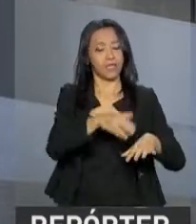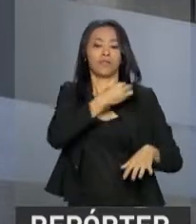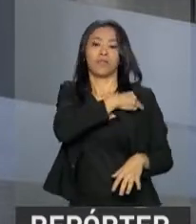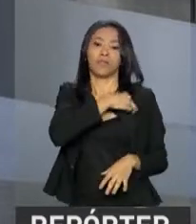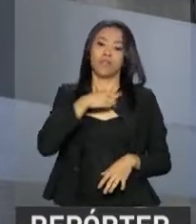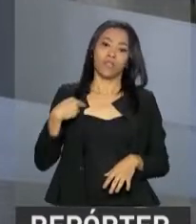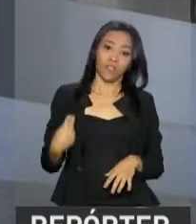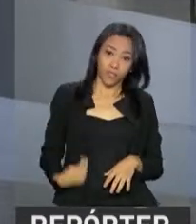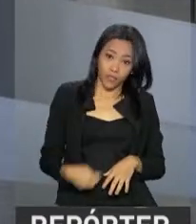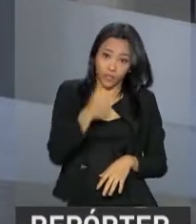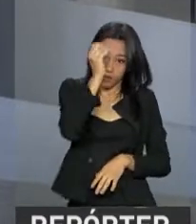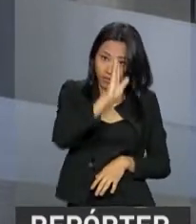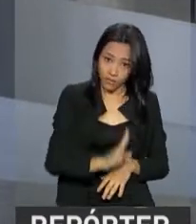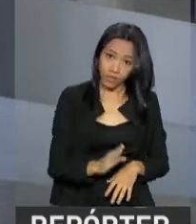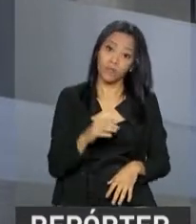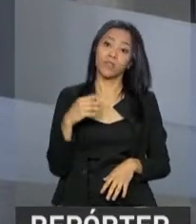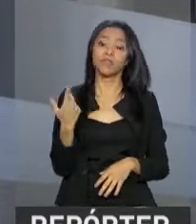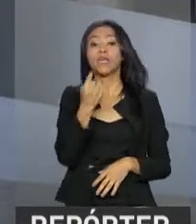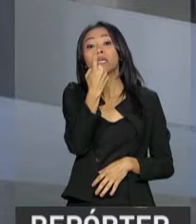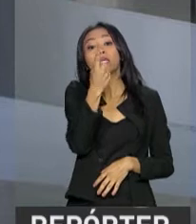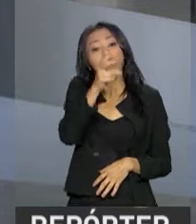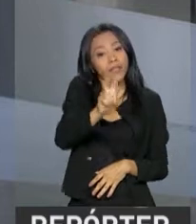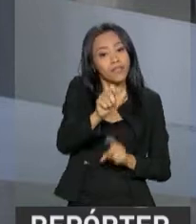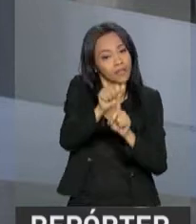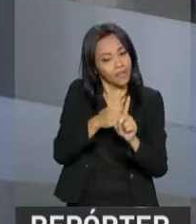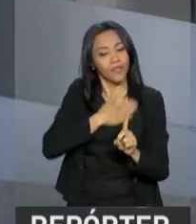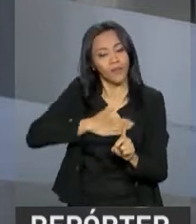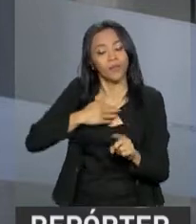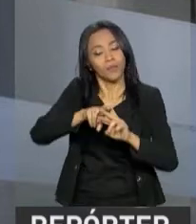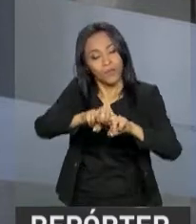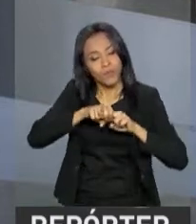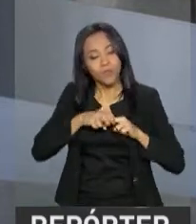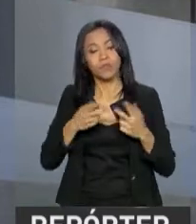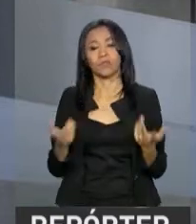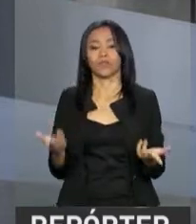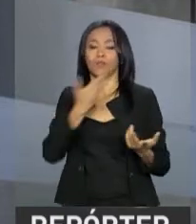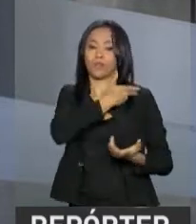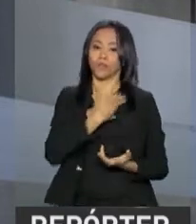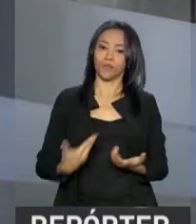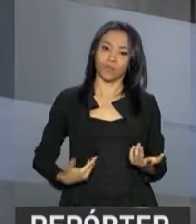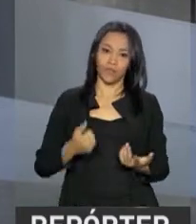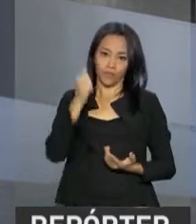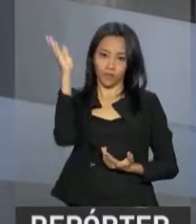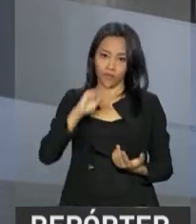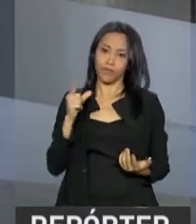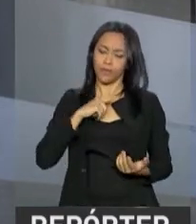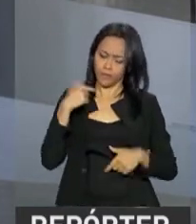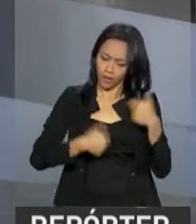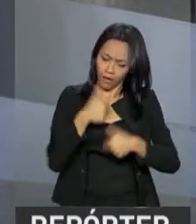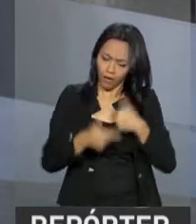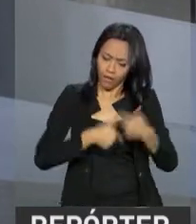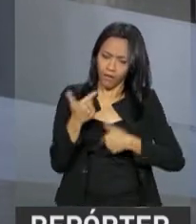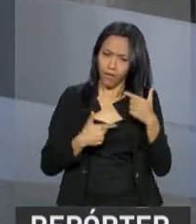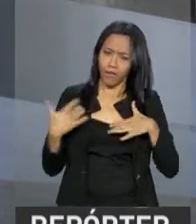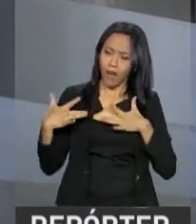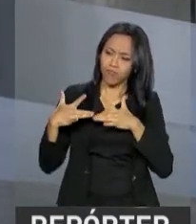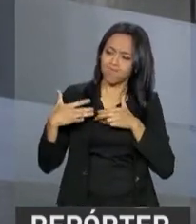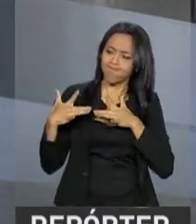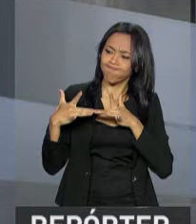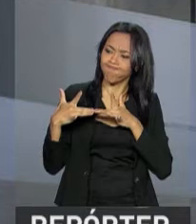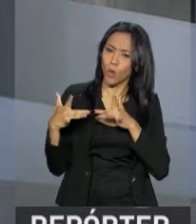importante fonte de investimentos por isso o governo brasileiro tem trabalhado para estreitar a relação com